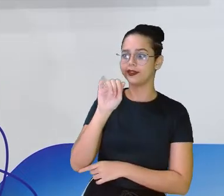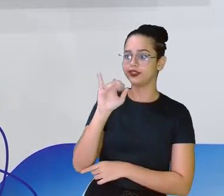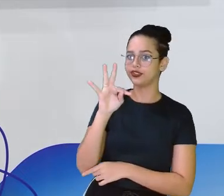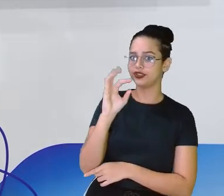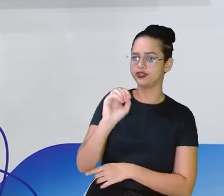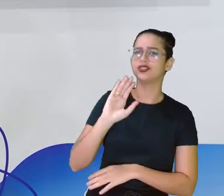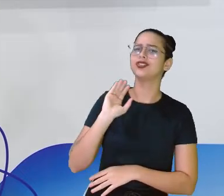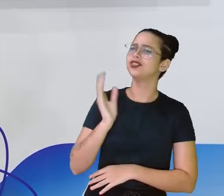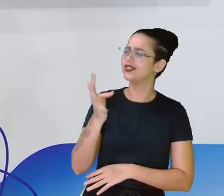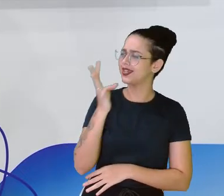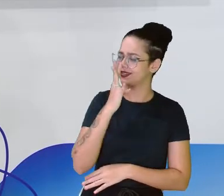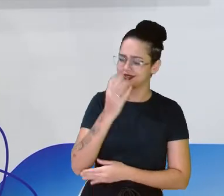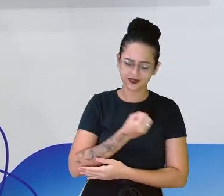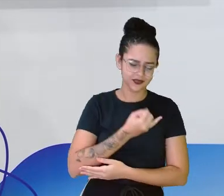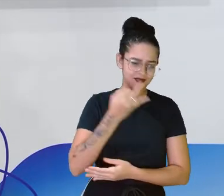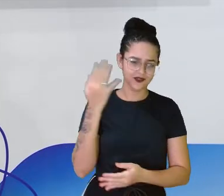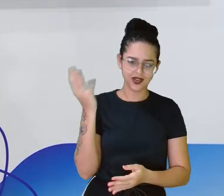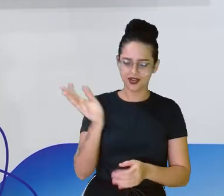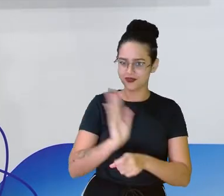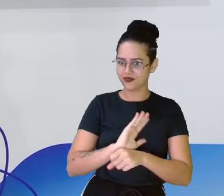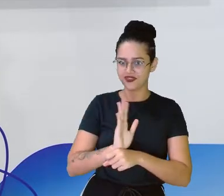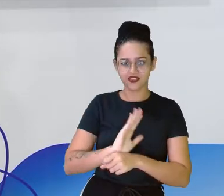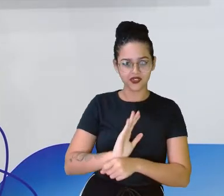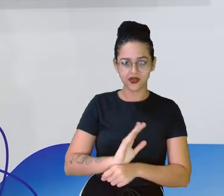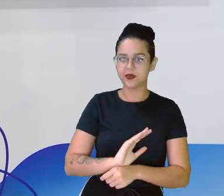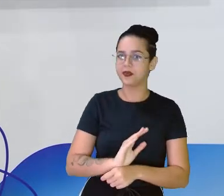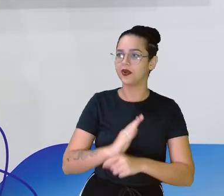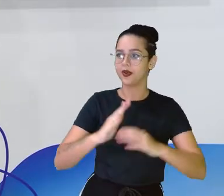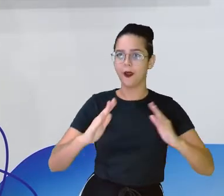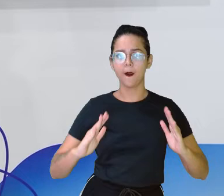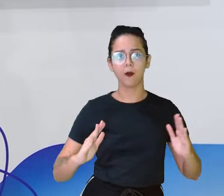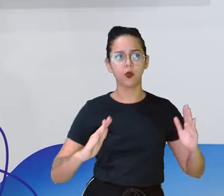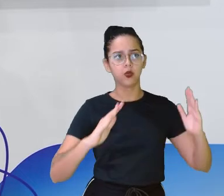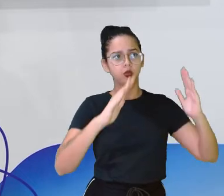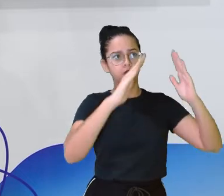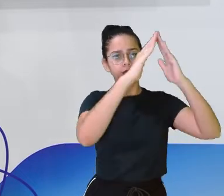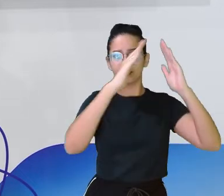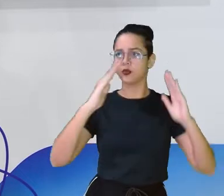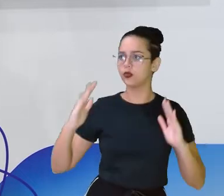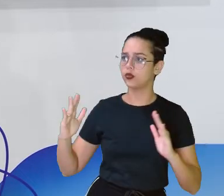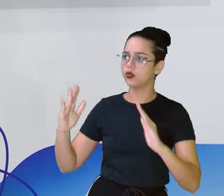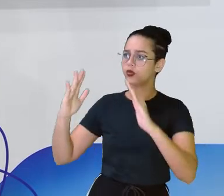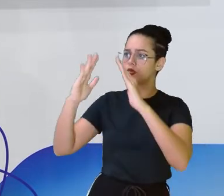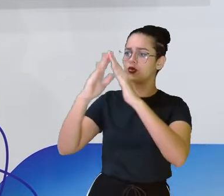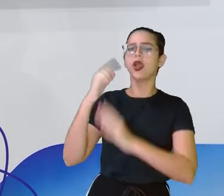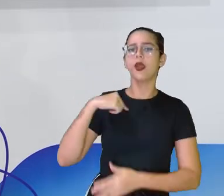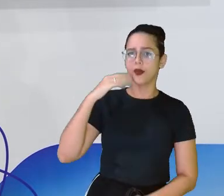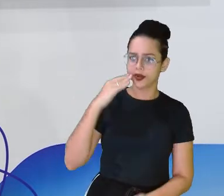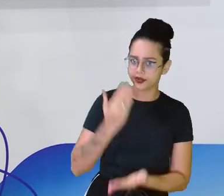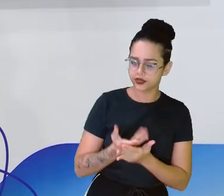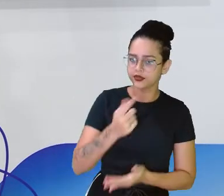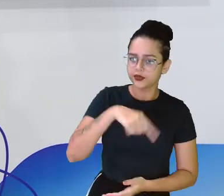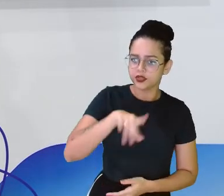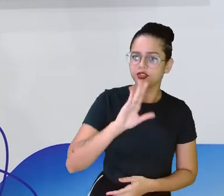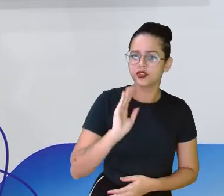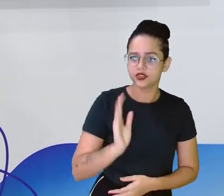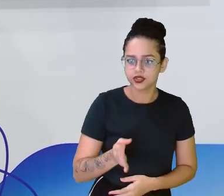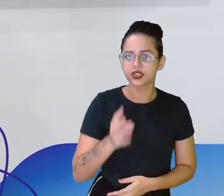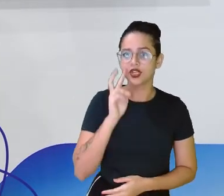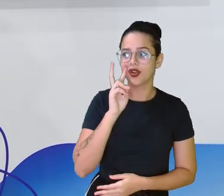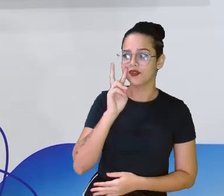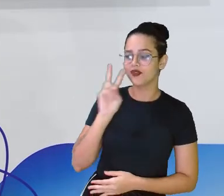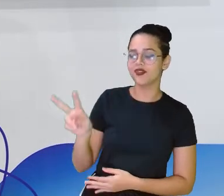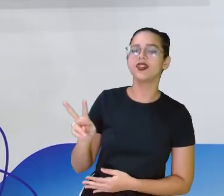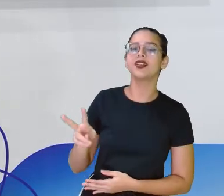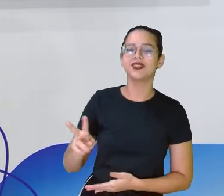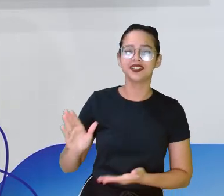Eu já assisti vários filmes onde as pirâmides elas aparecem. Eu acredito que vocês também já viram,